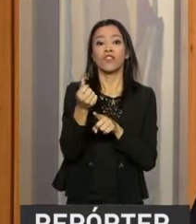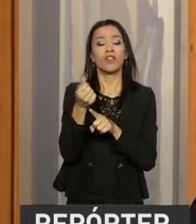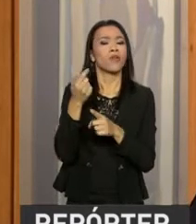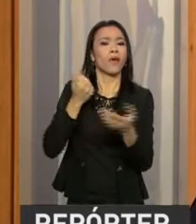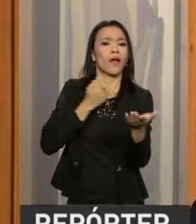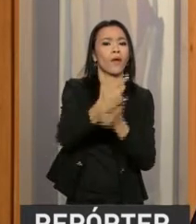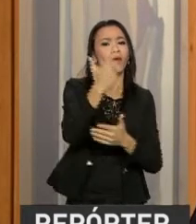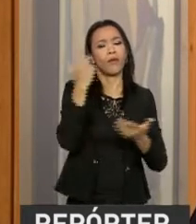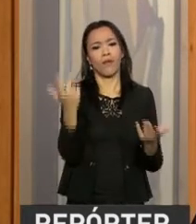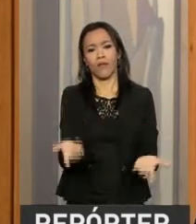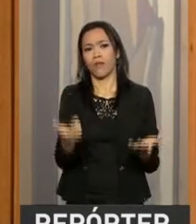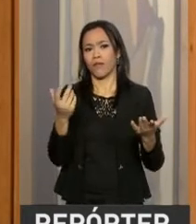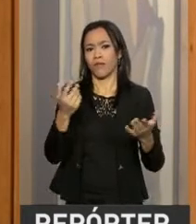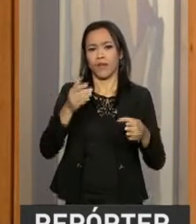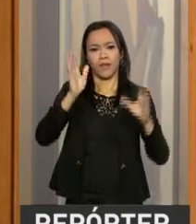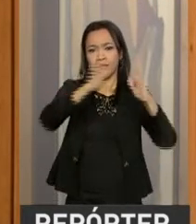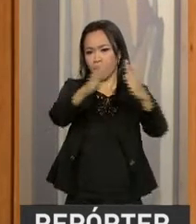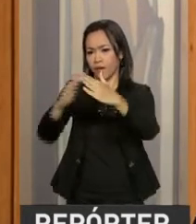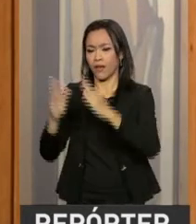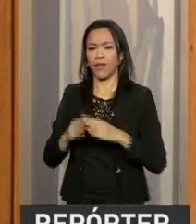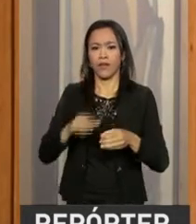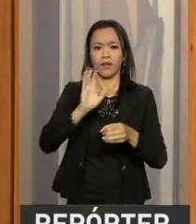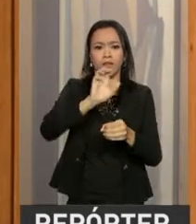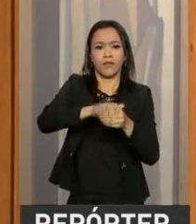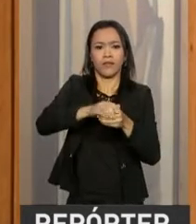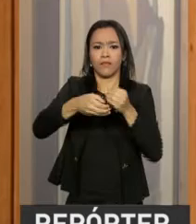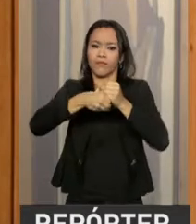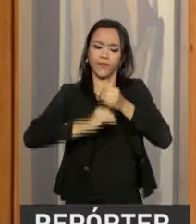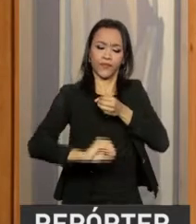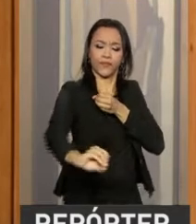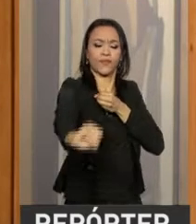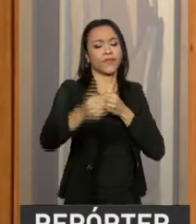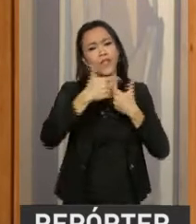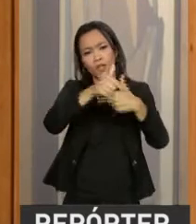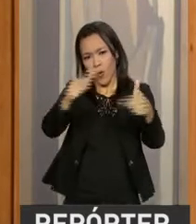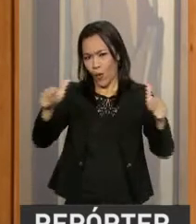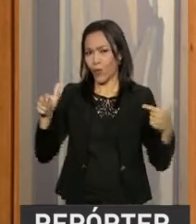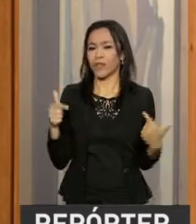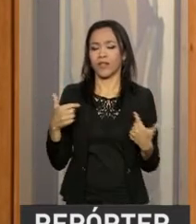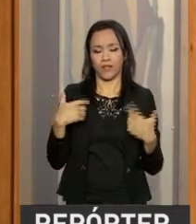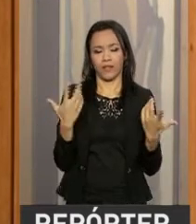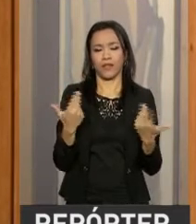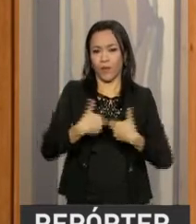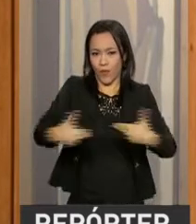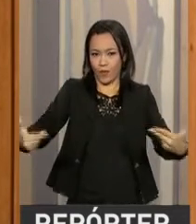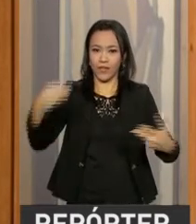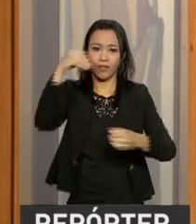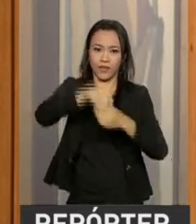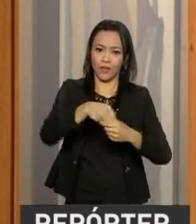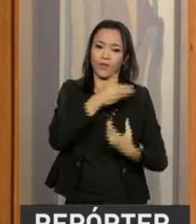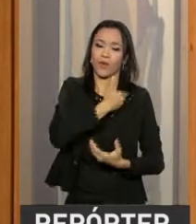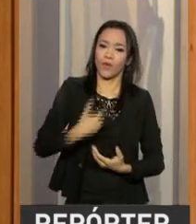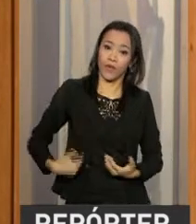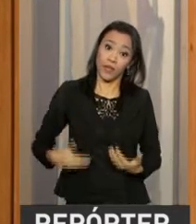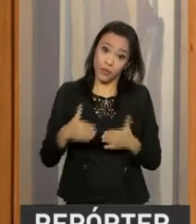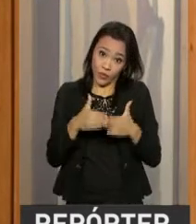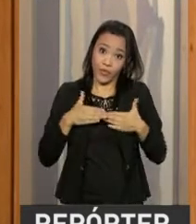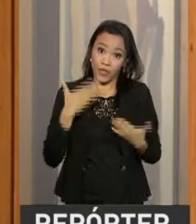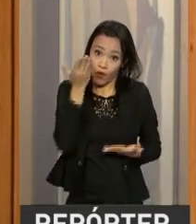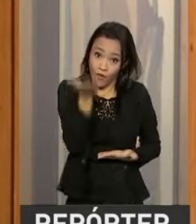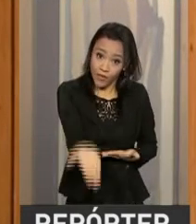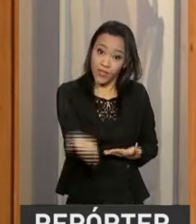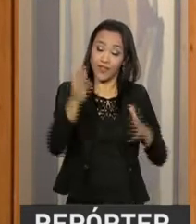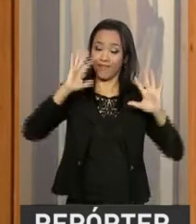ampliar seu alimento ampliar a moradia e ampliar outros outras atividades do poder público que por isso que com você